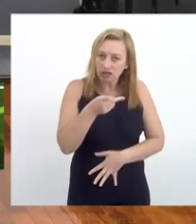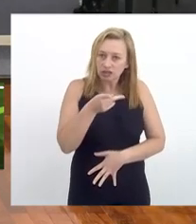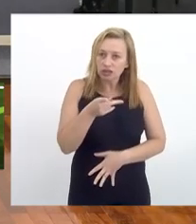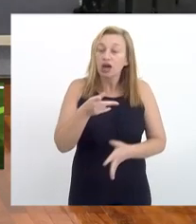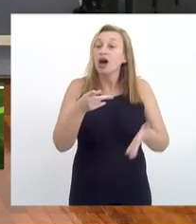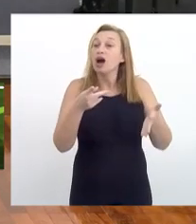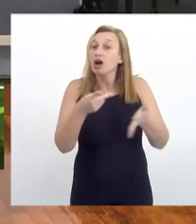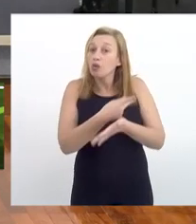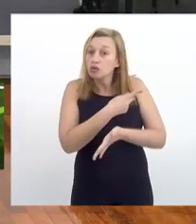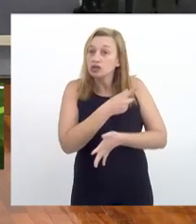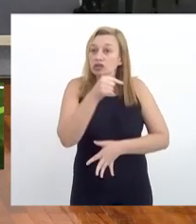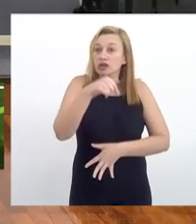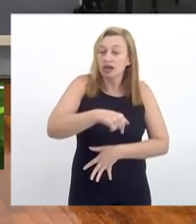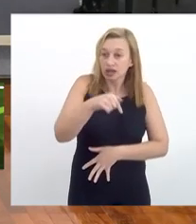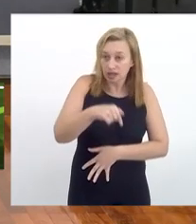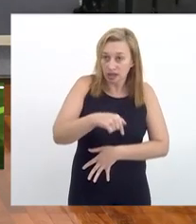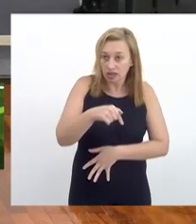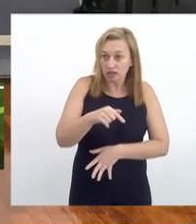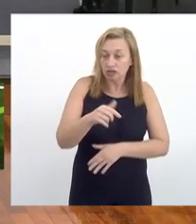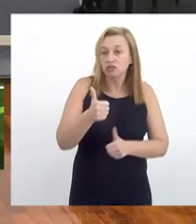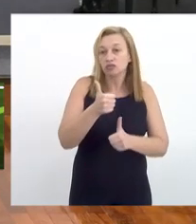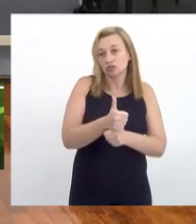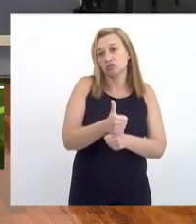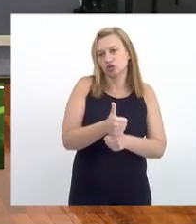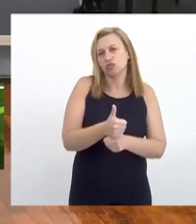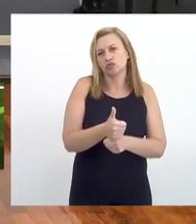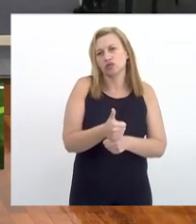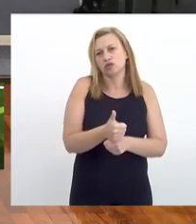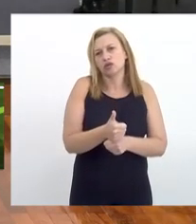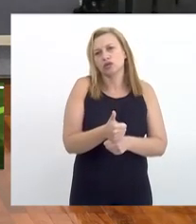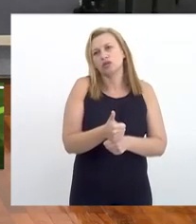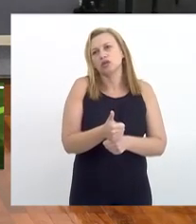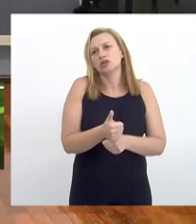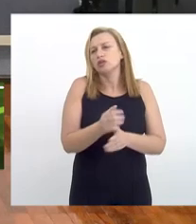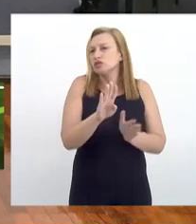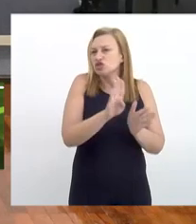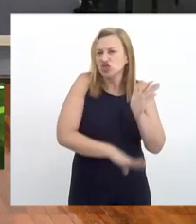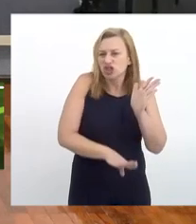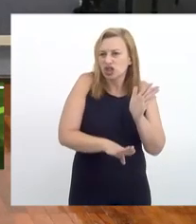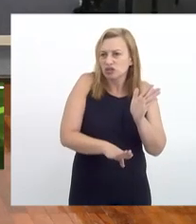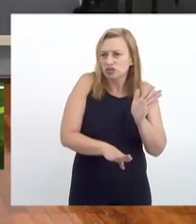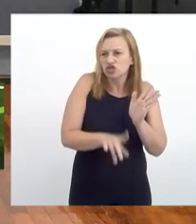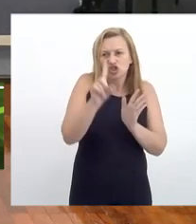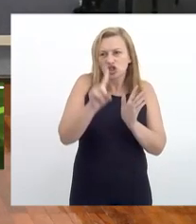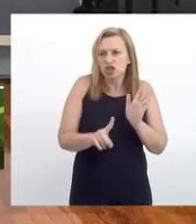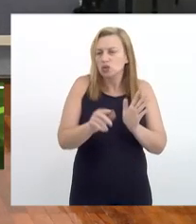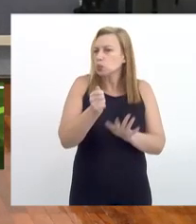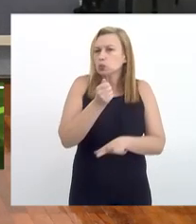aconteceu aqui na minuta do substitutivo. Não estamos tirando direito de nenhum servidor público